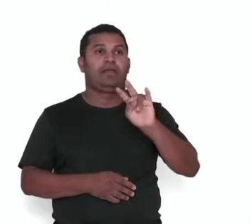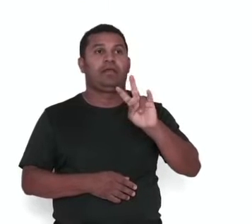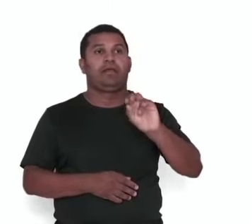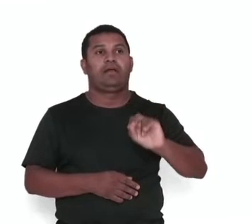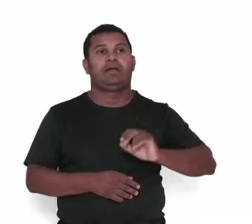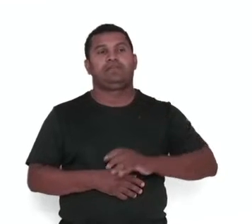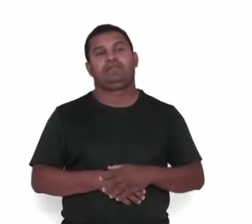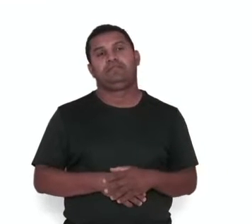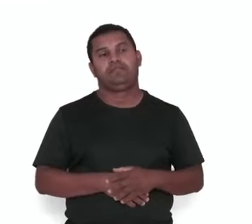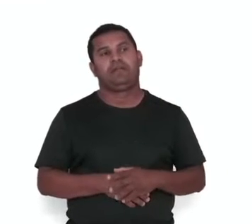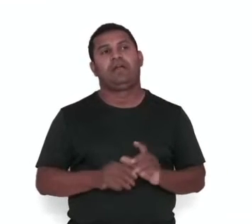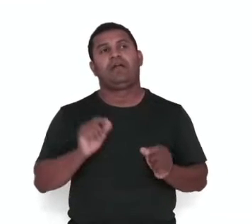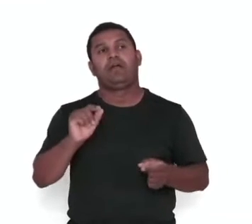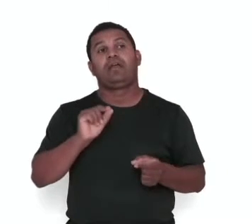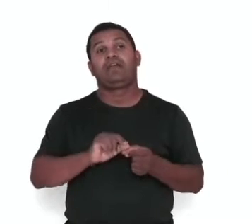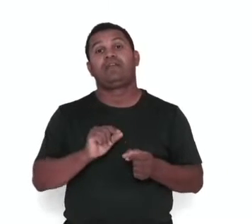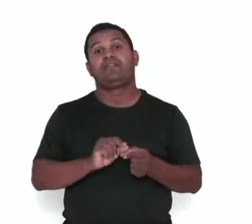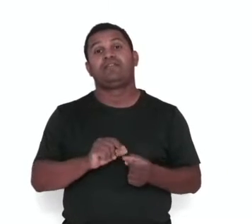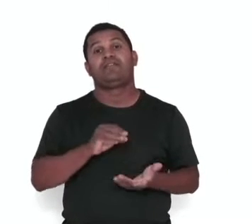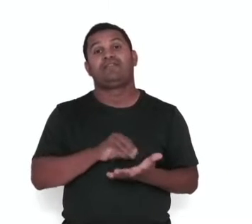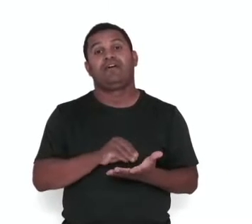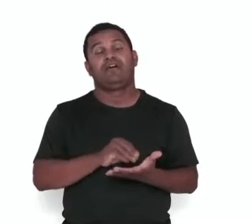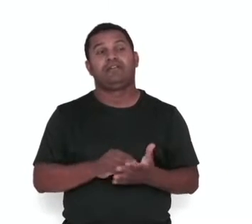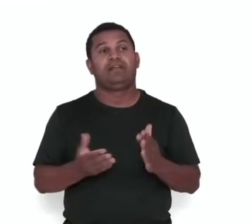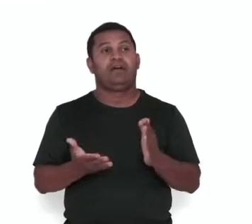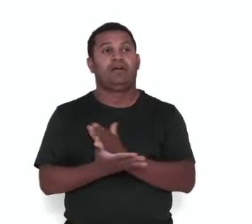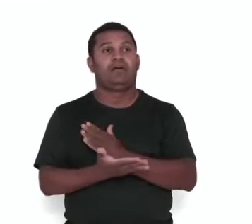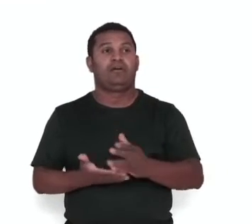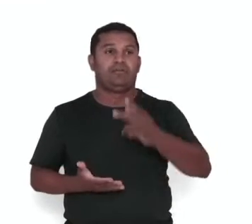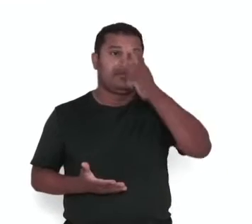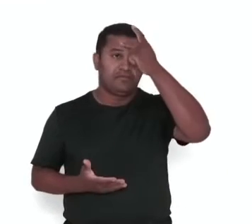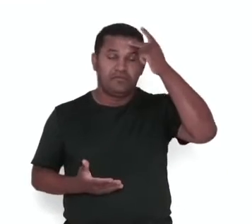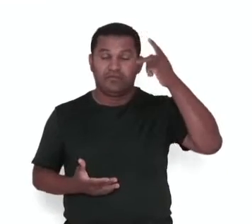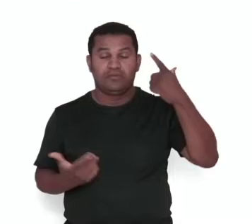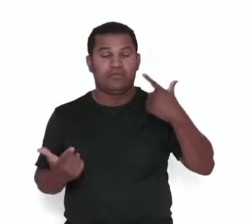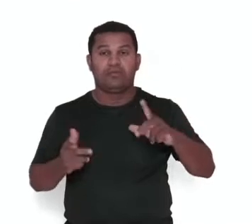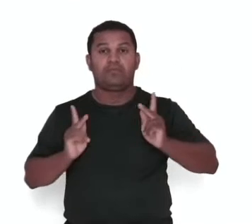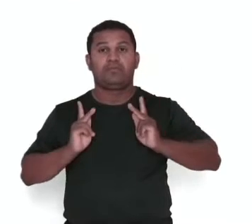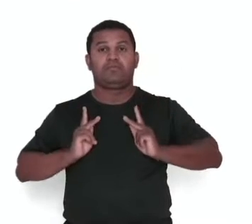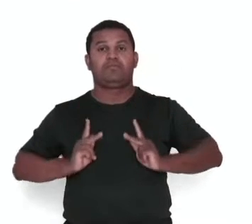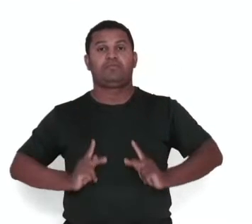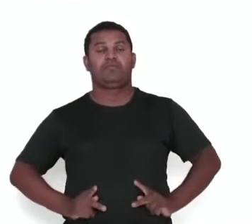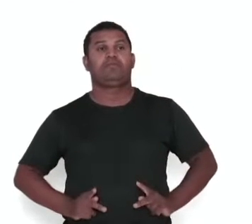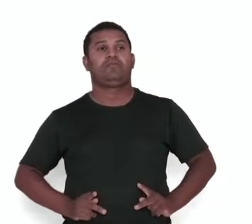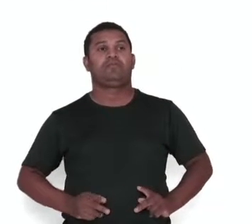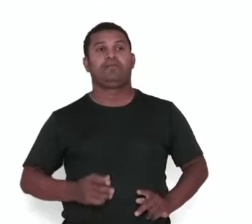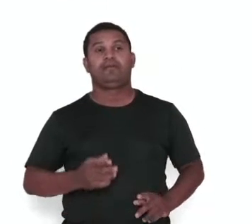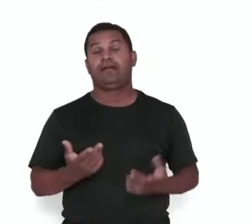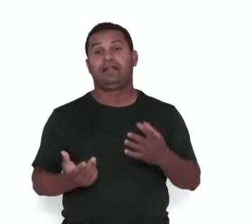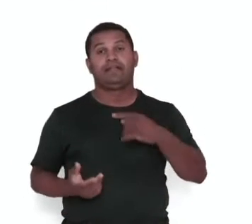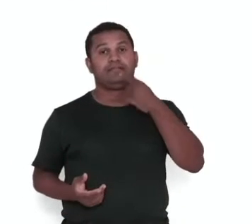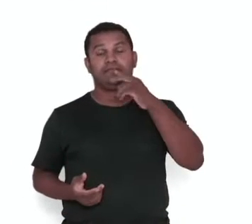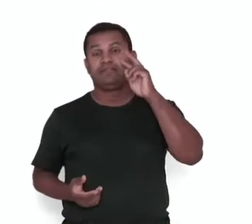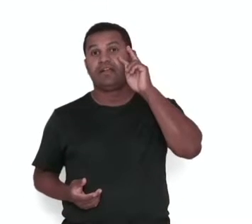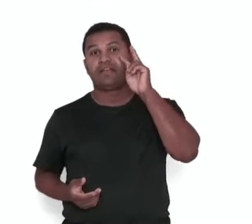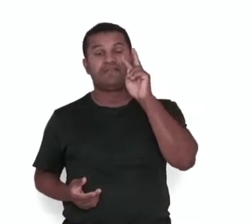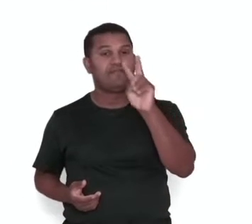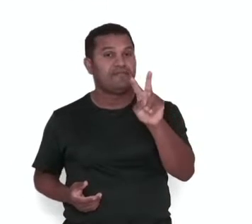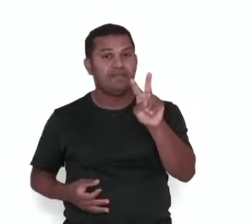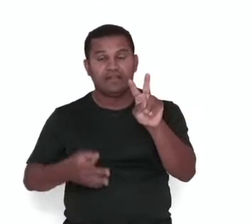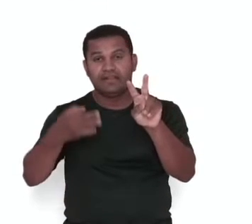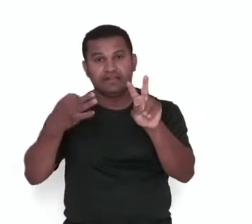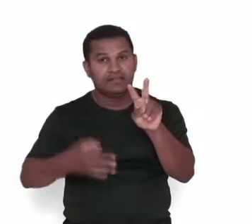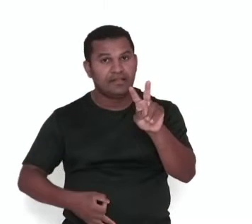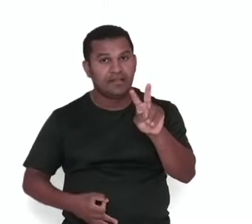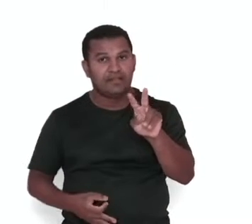Algumas características mais comuns de pessoas com esse perfil são visão limitada, dificuldades em